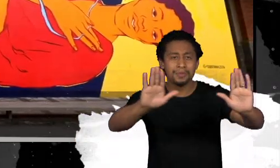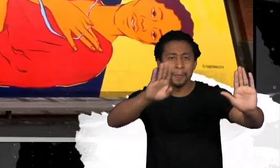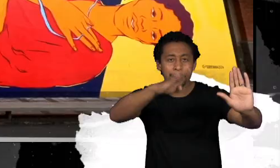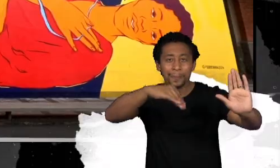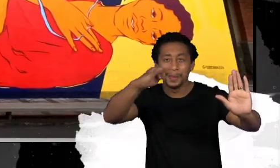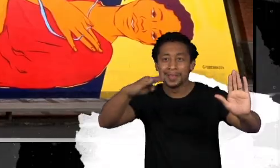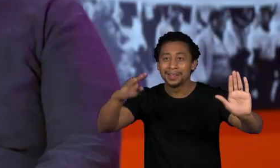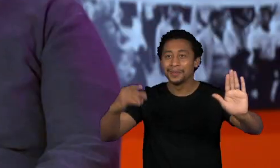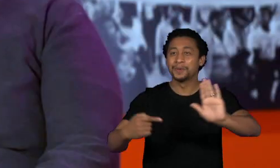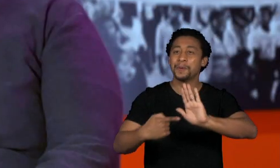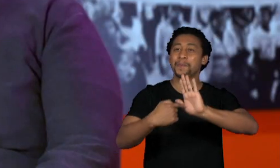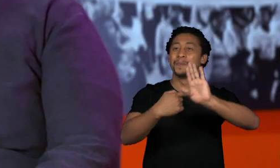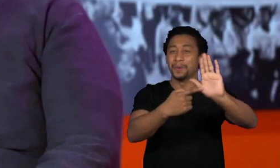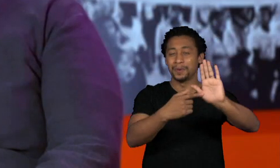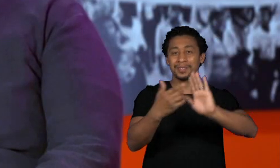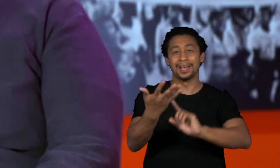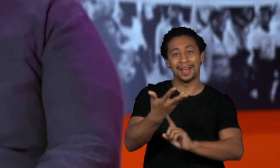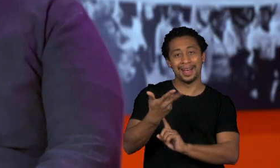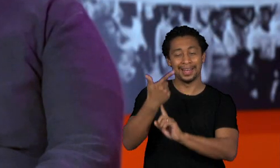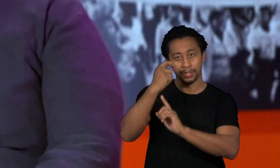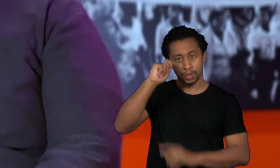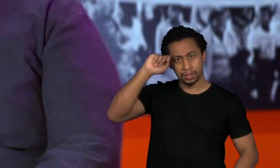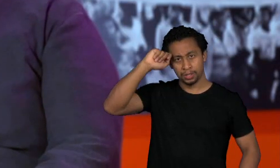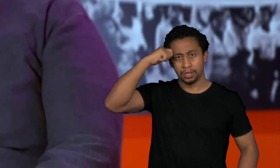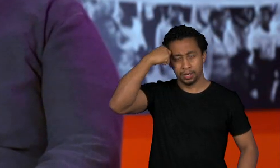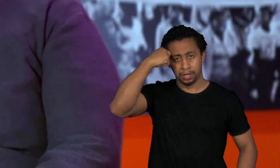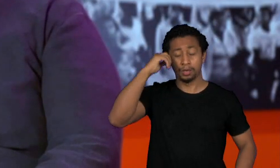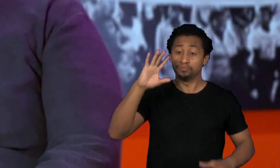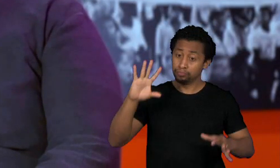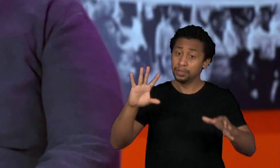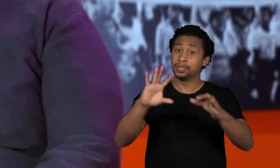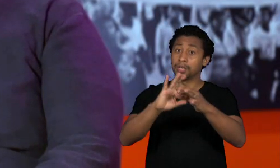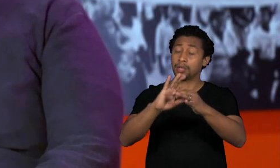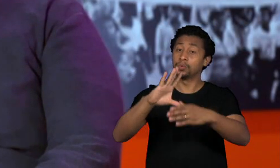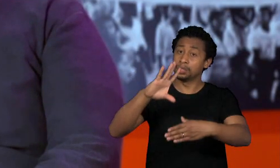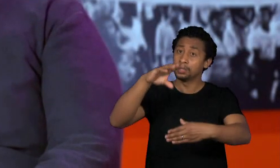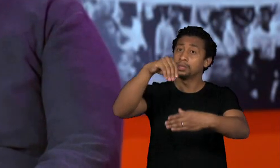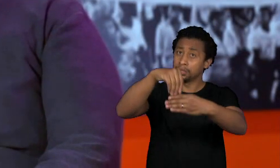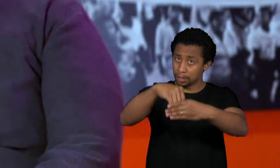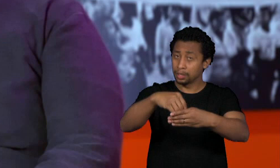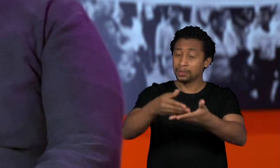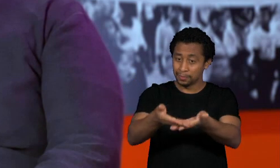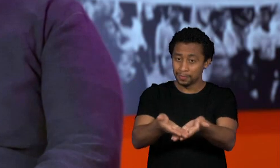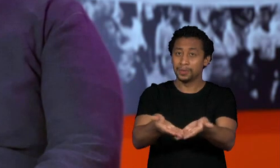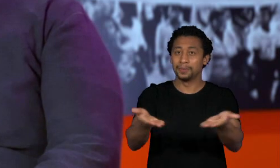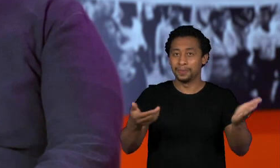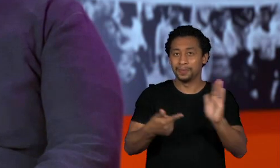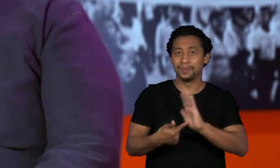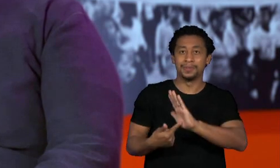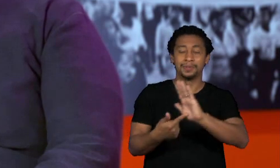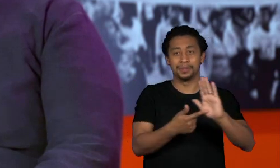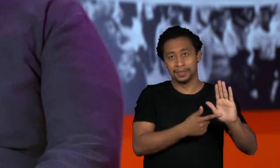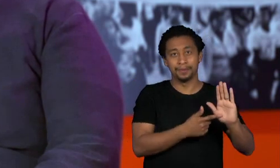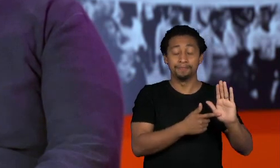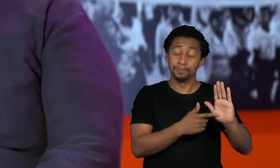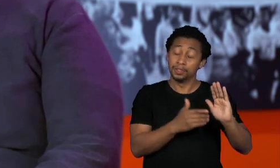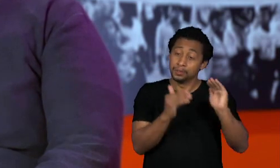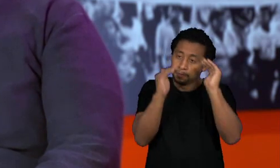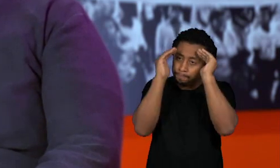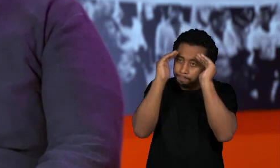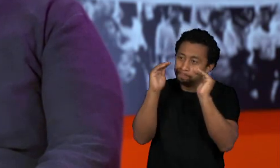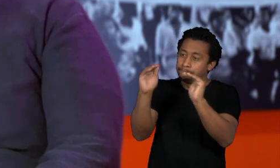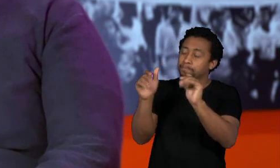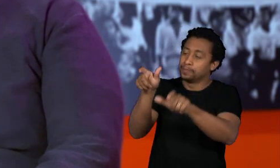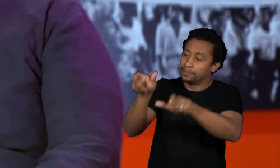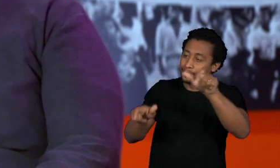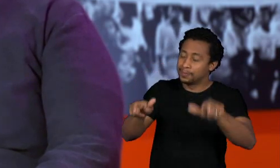dialoga intensamente com as obras aqui dentro, em particular com as obras que dizem respeito ao ativismo de